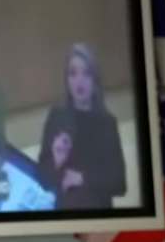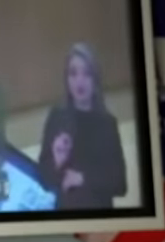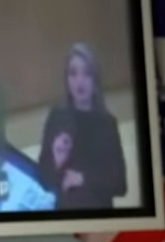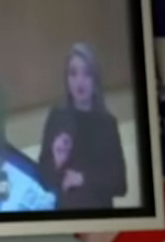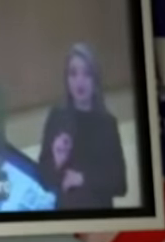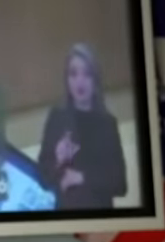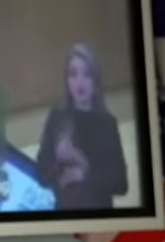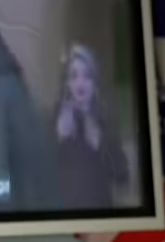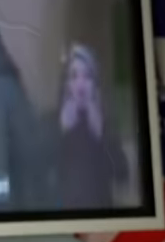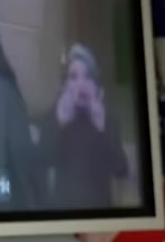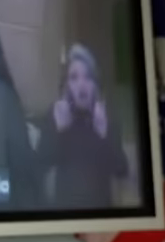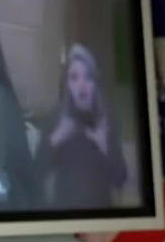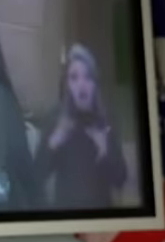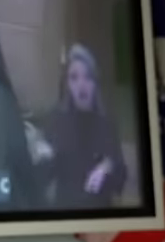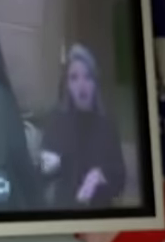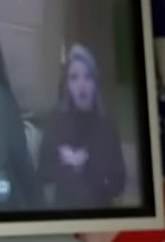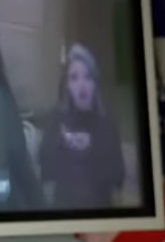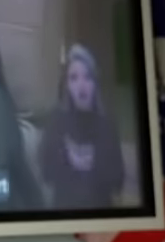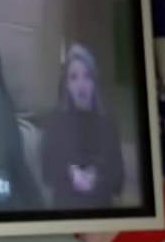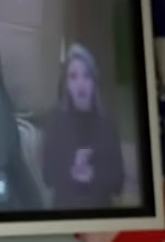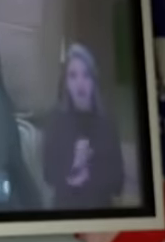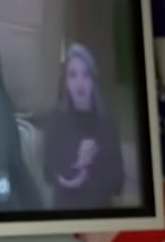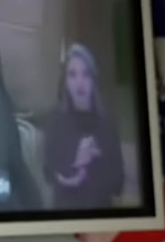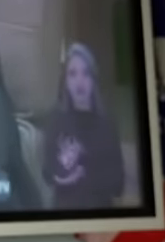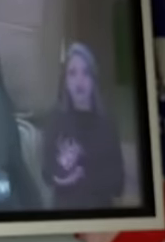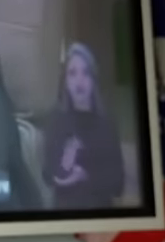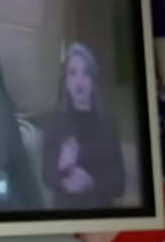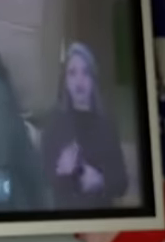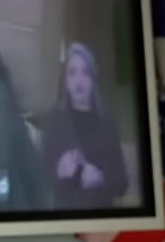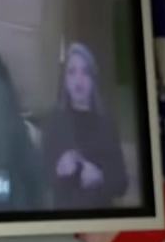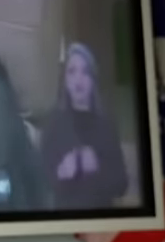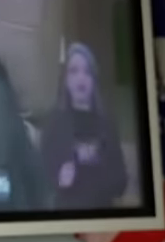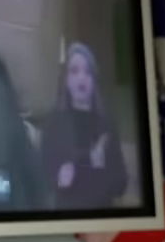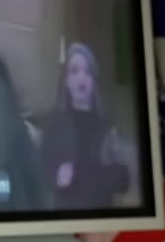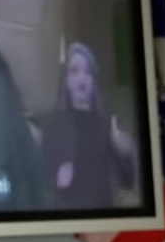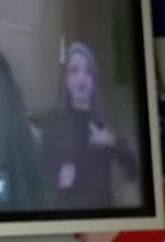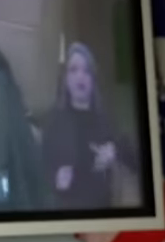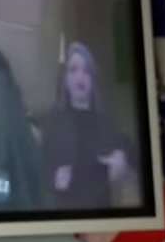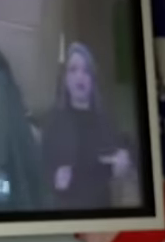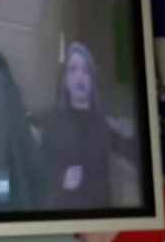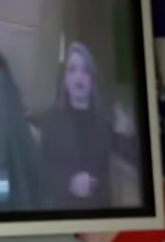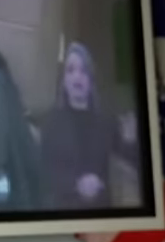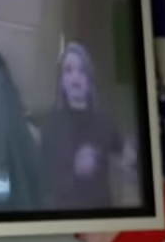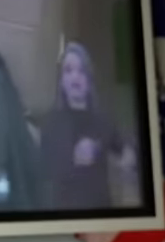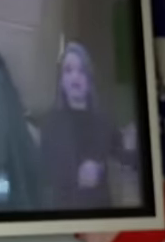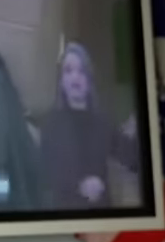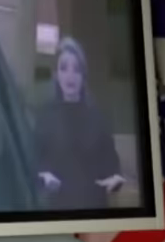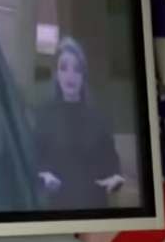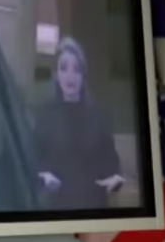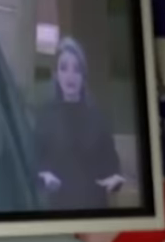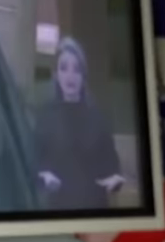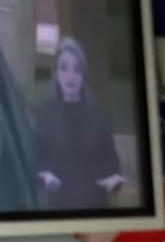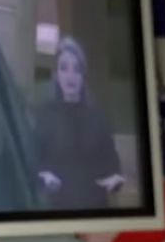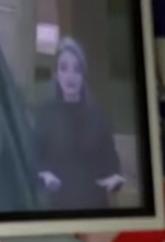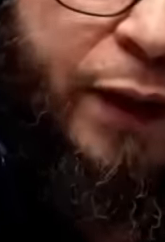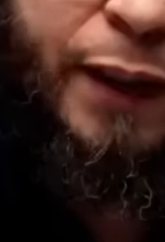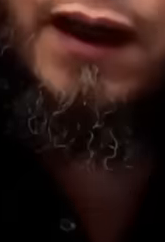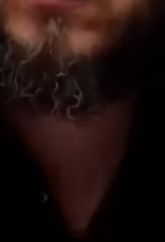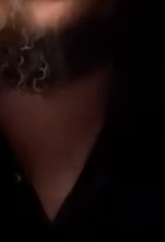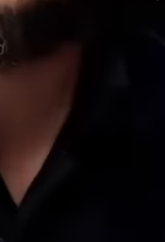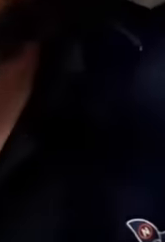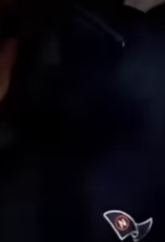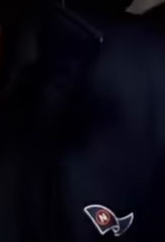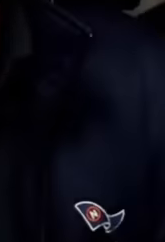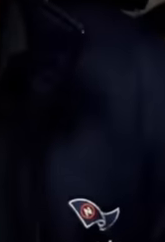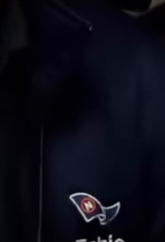corte porque os outros órgãos de deliberação da sociedade não funcionam. Bom, eles entram naquele